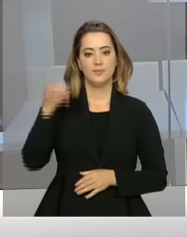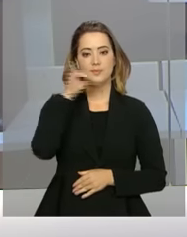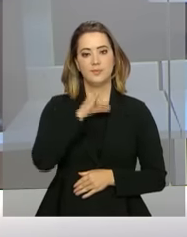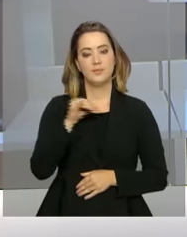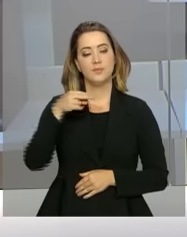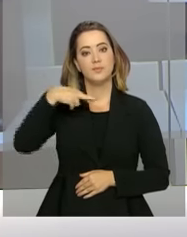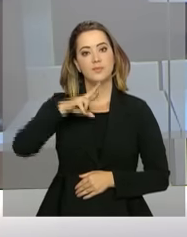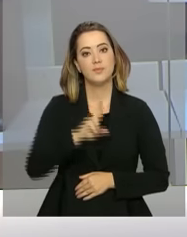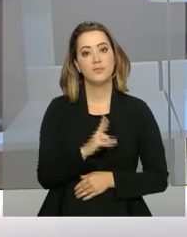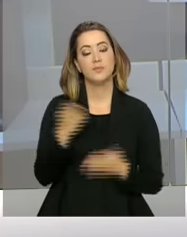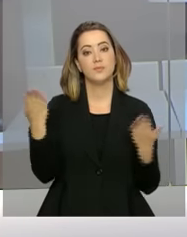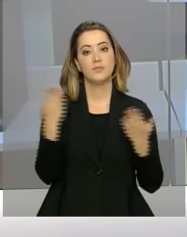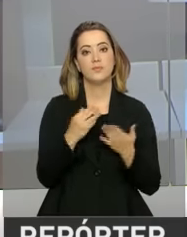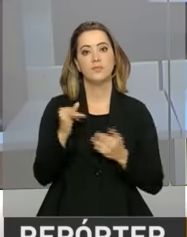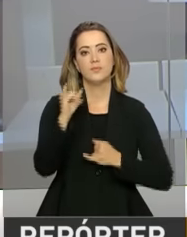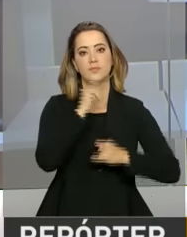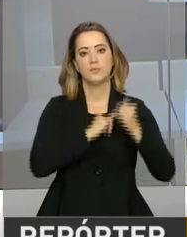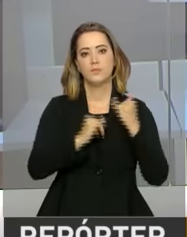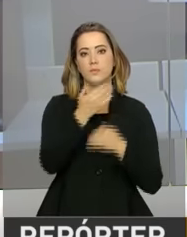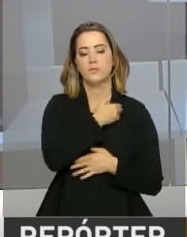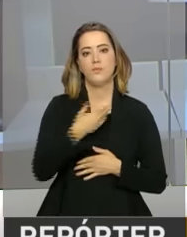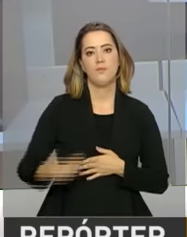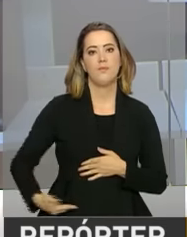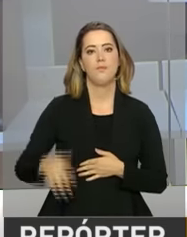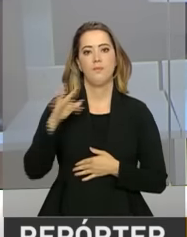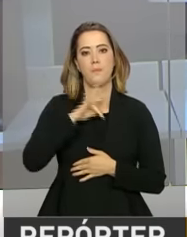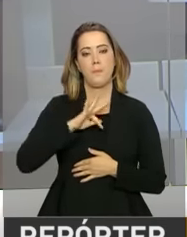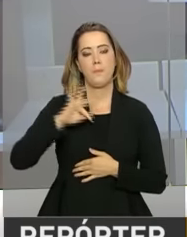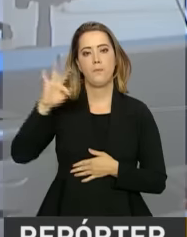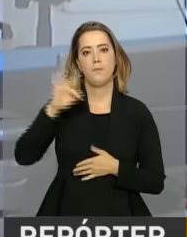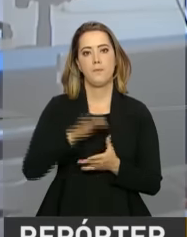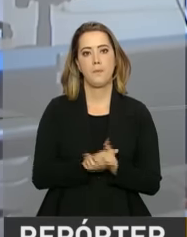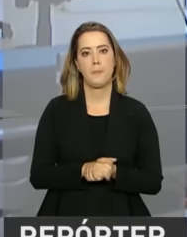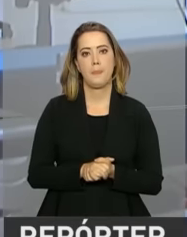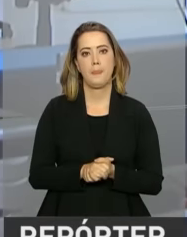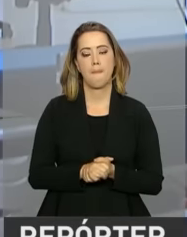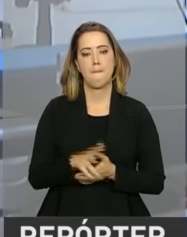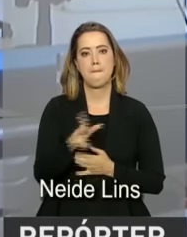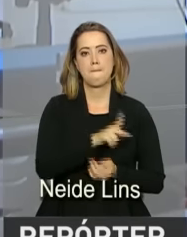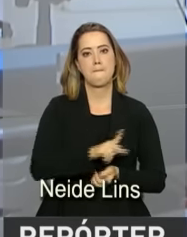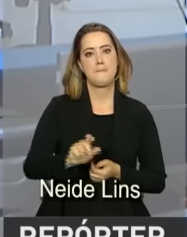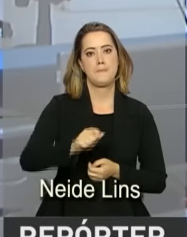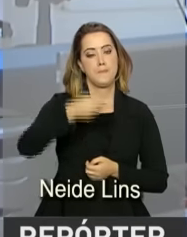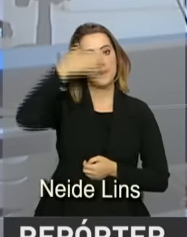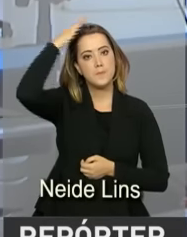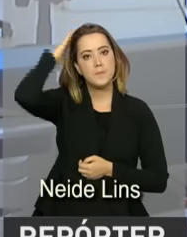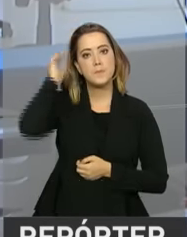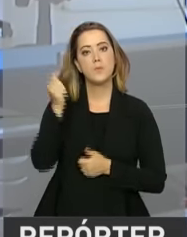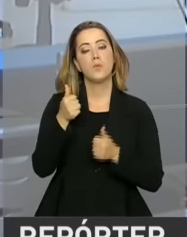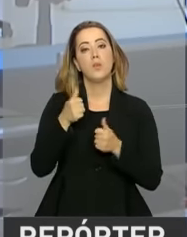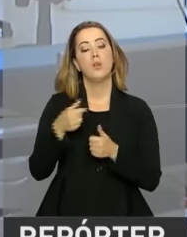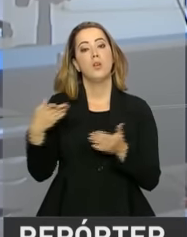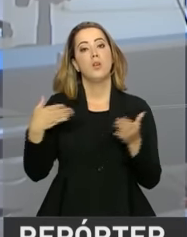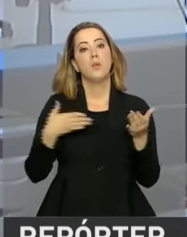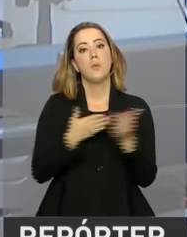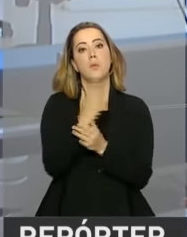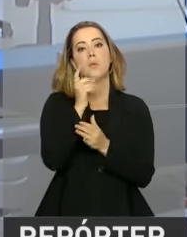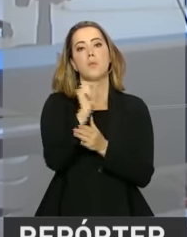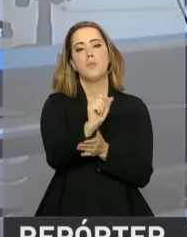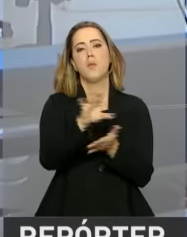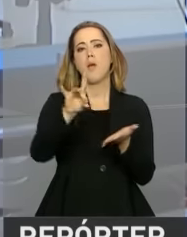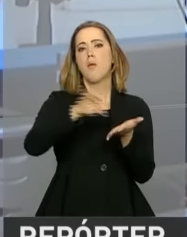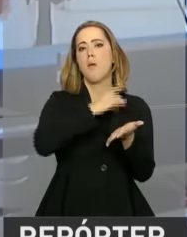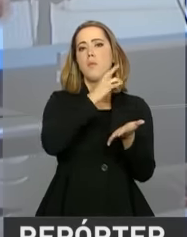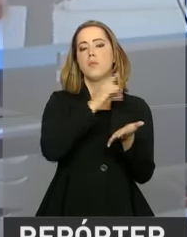Olá o repórter NBR está de volta com as notícias do governo federal o Presidente da República Michel Temer sancionou a lei da